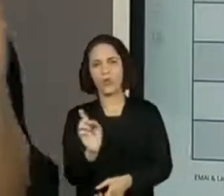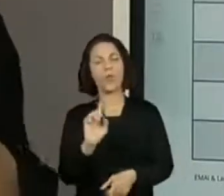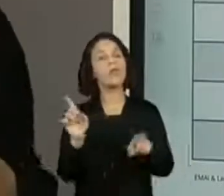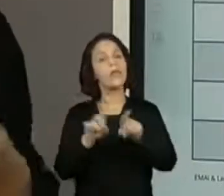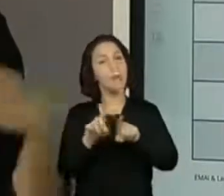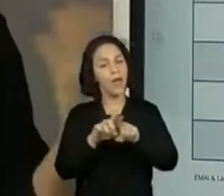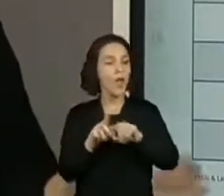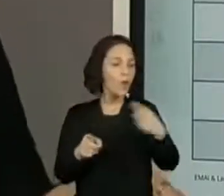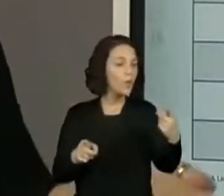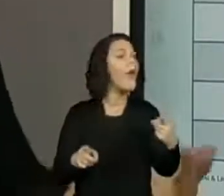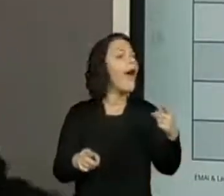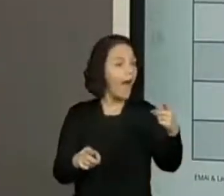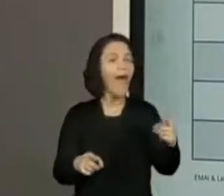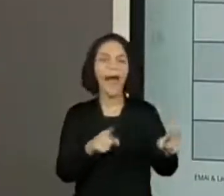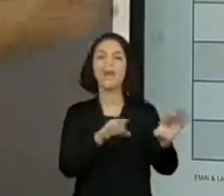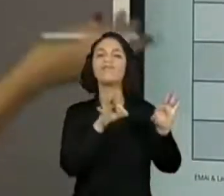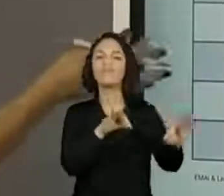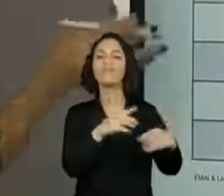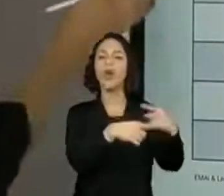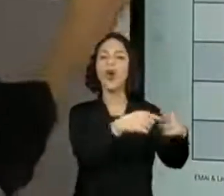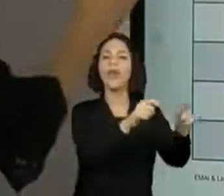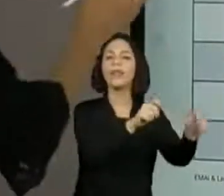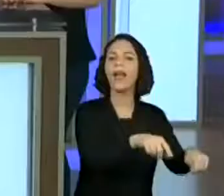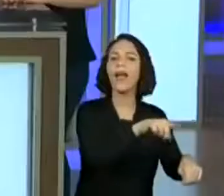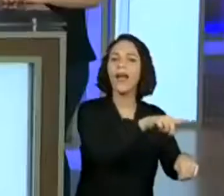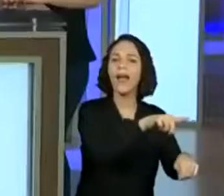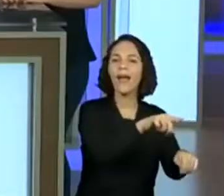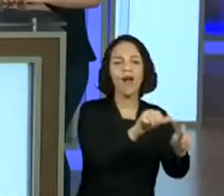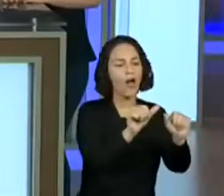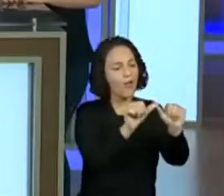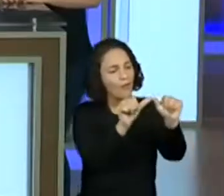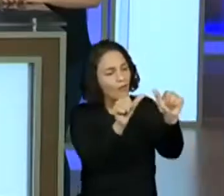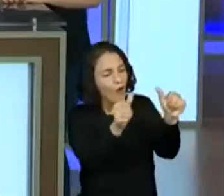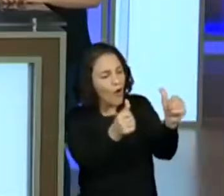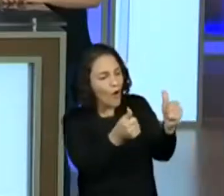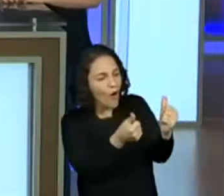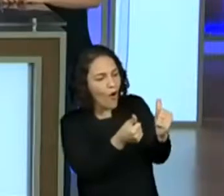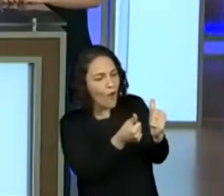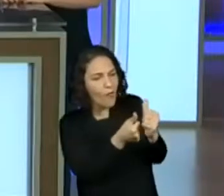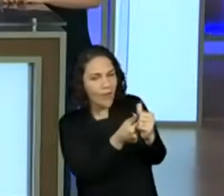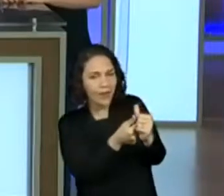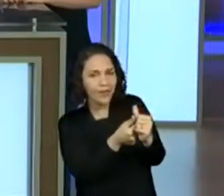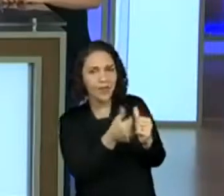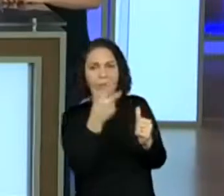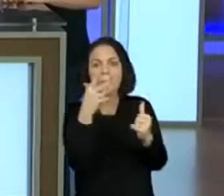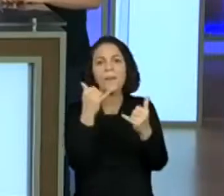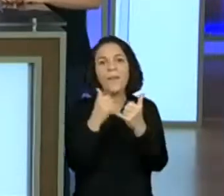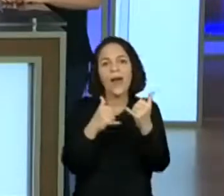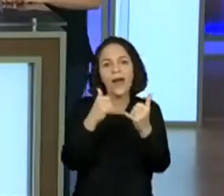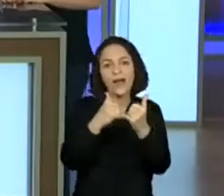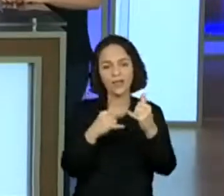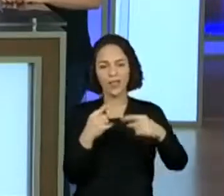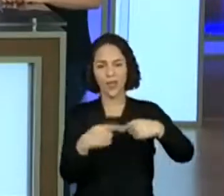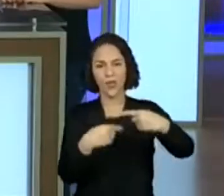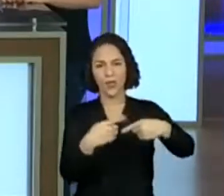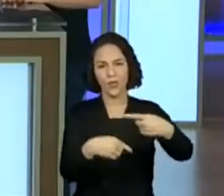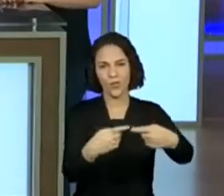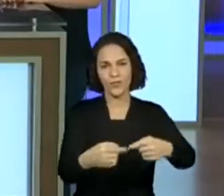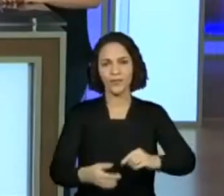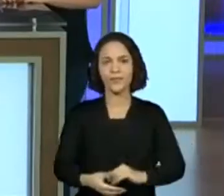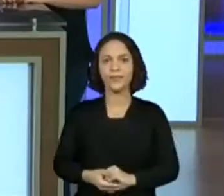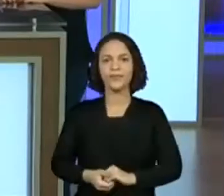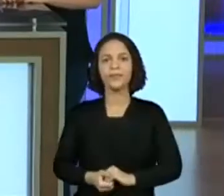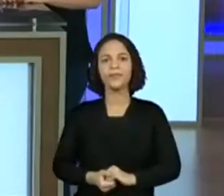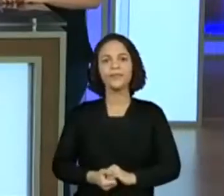Vai colocando, que aí a gente pode ir falando Sim. de outras coisas aqui também, não é? Agora a gente vai fazer uma